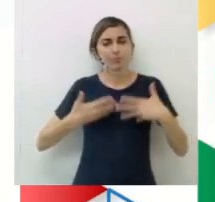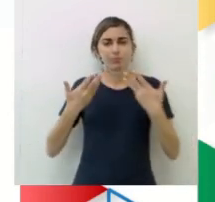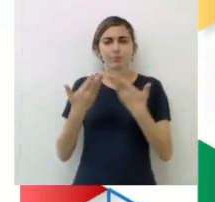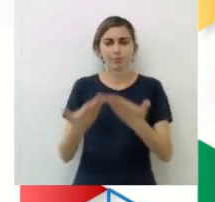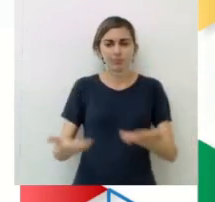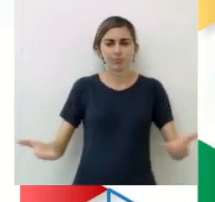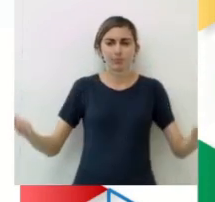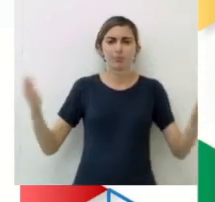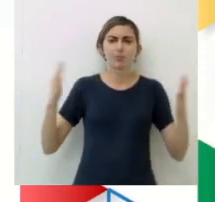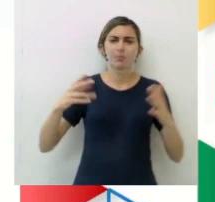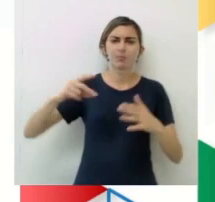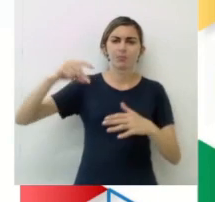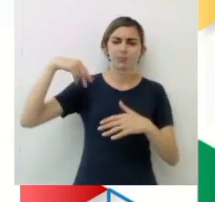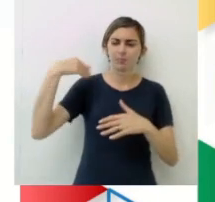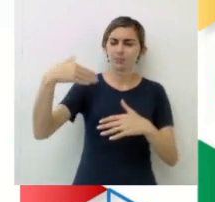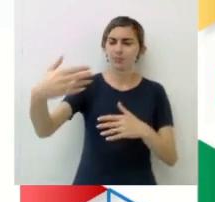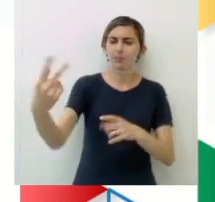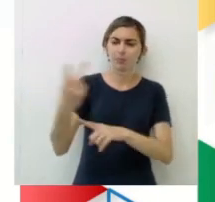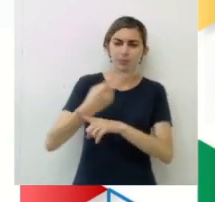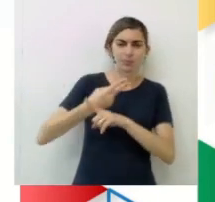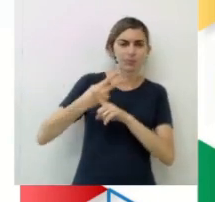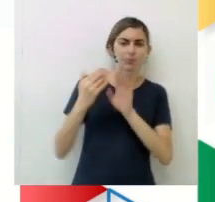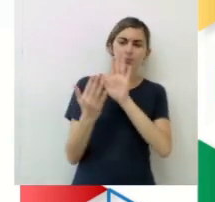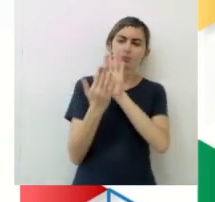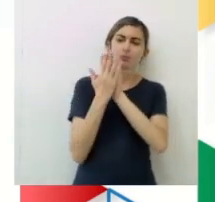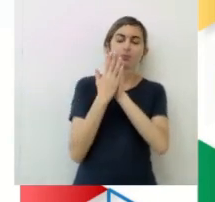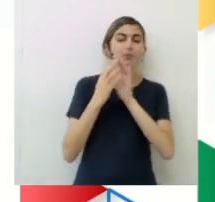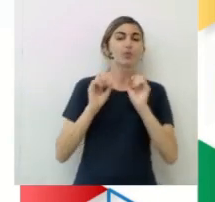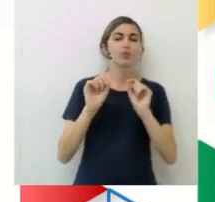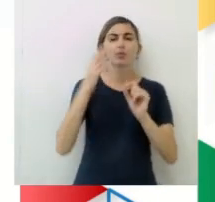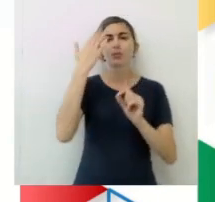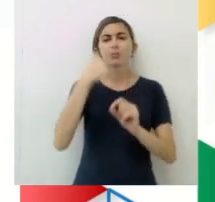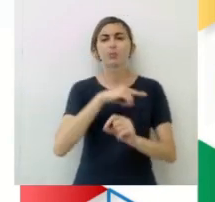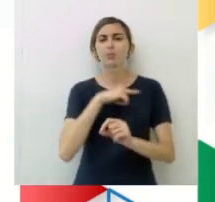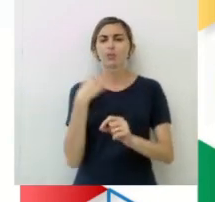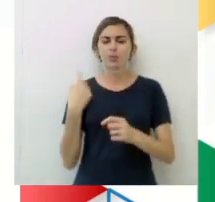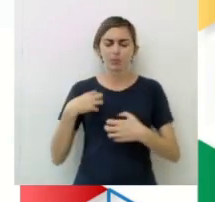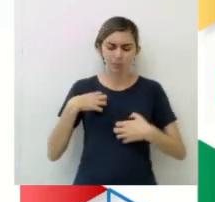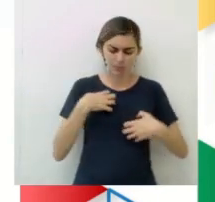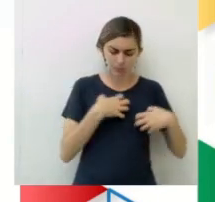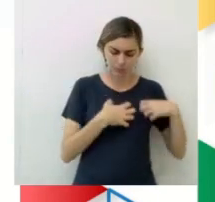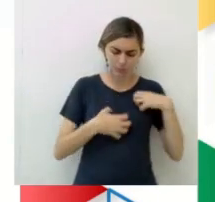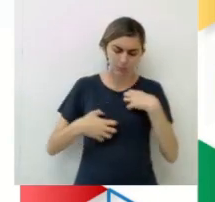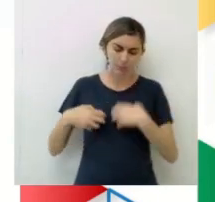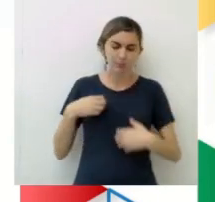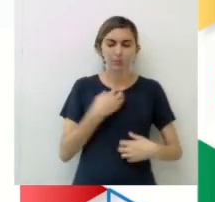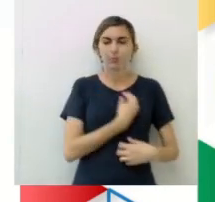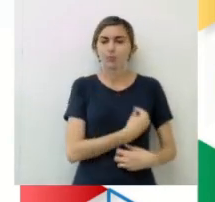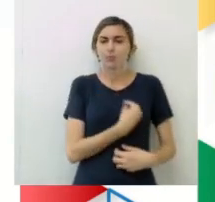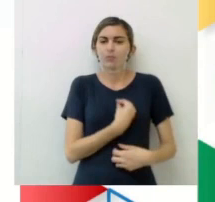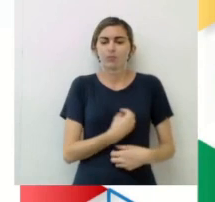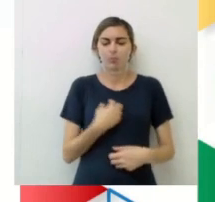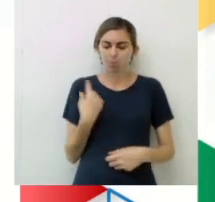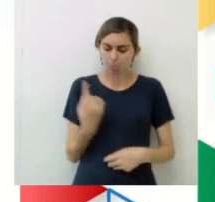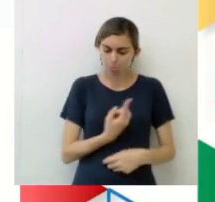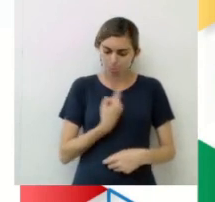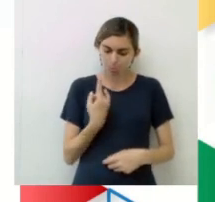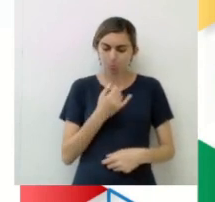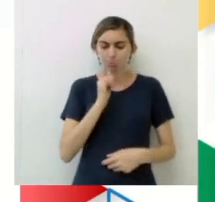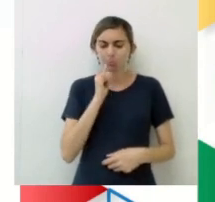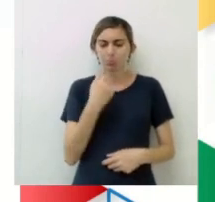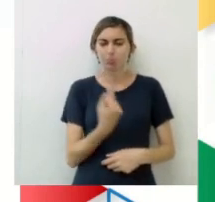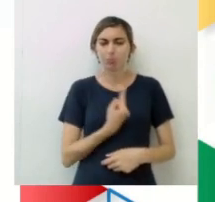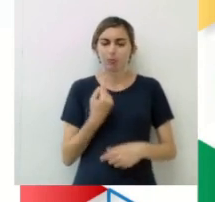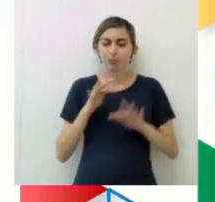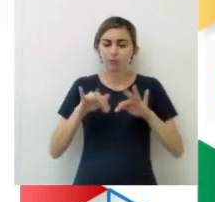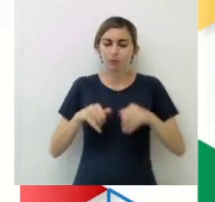assim, quando mais tarde me procure, quem sabe a morte, angústia de quem vive, quem sabe a solidão, fim de